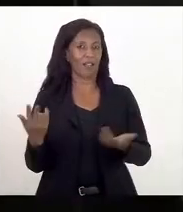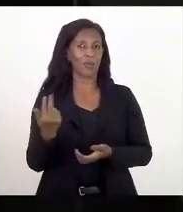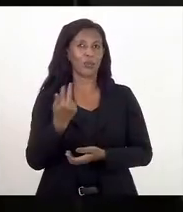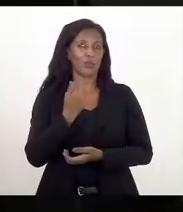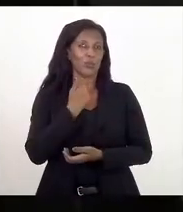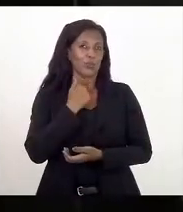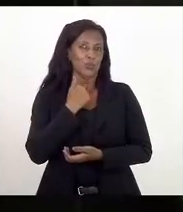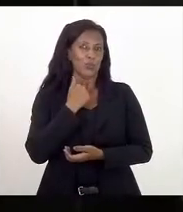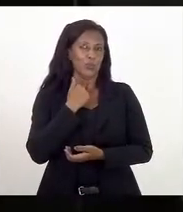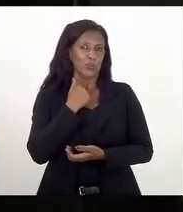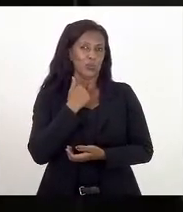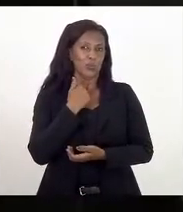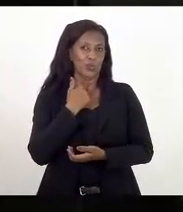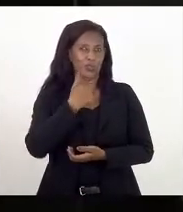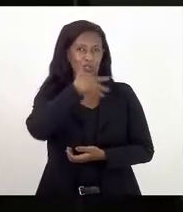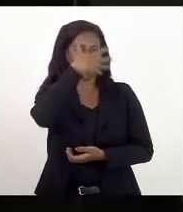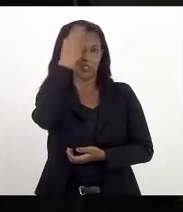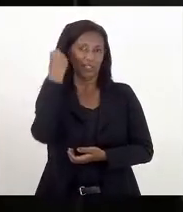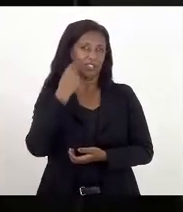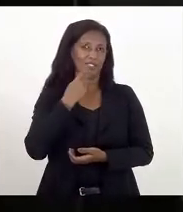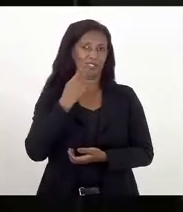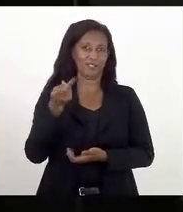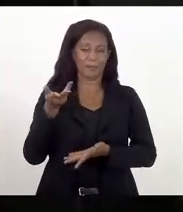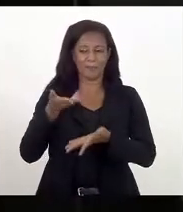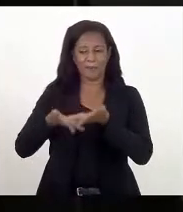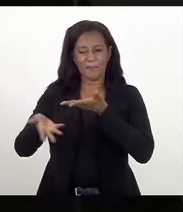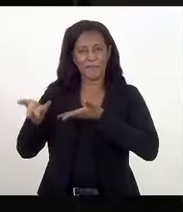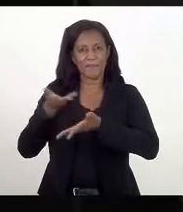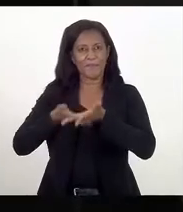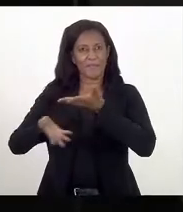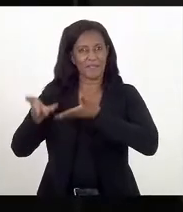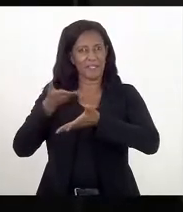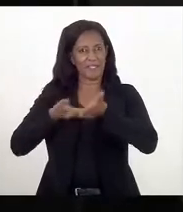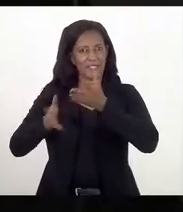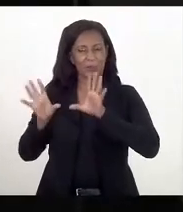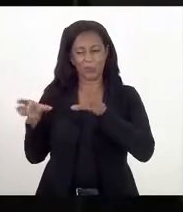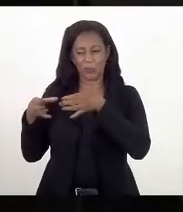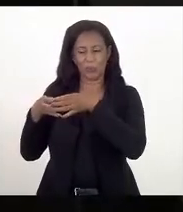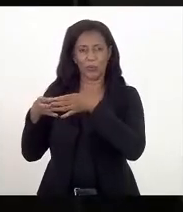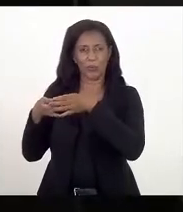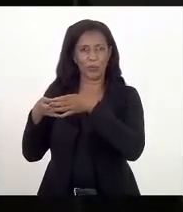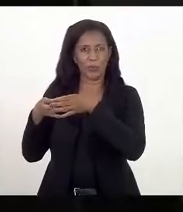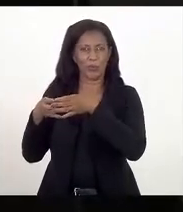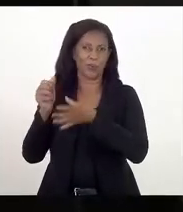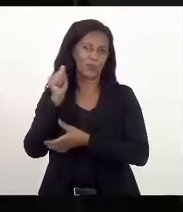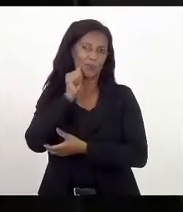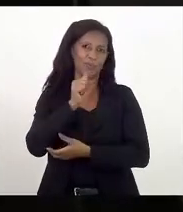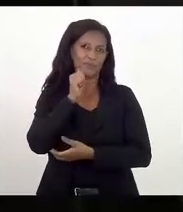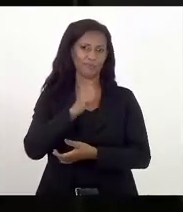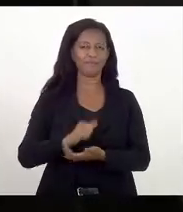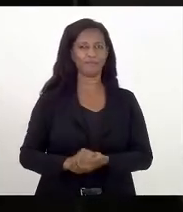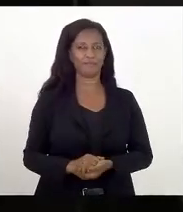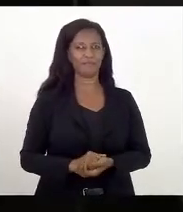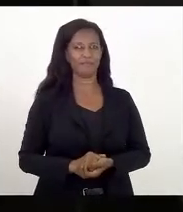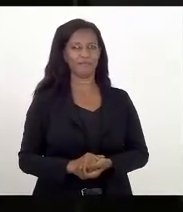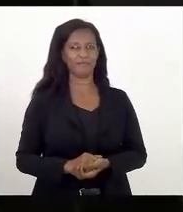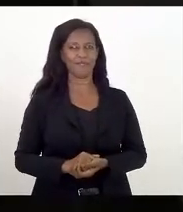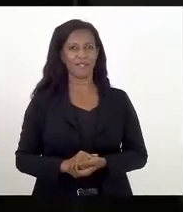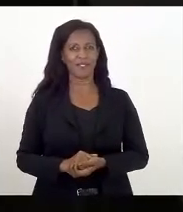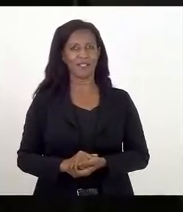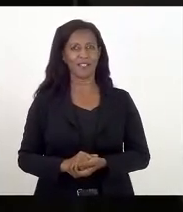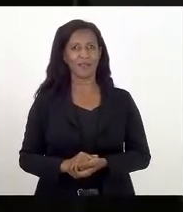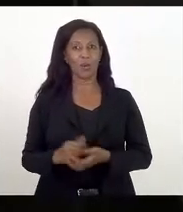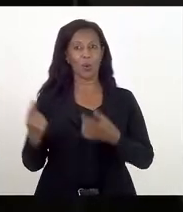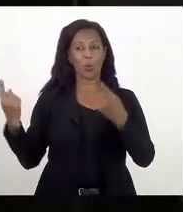de mencionar a parceria com o núcleo de defesa da mulher, com o núcleo de